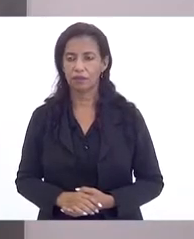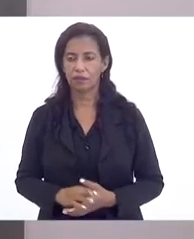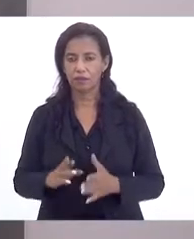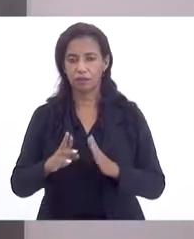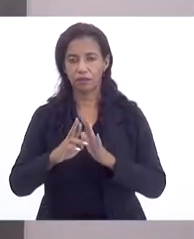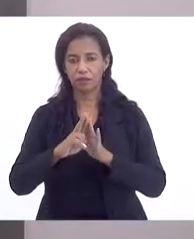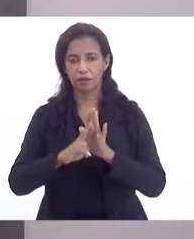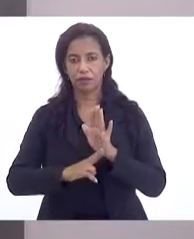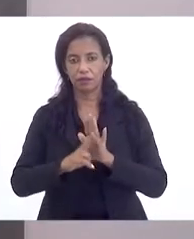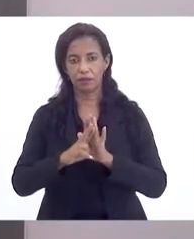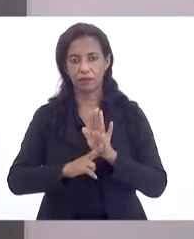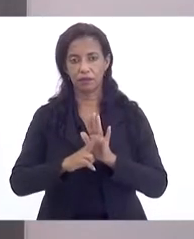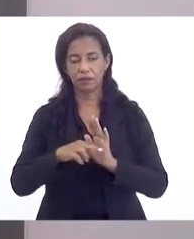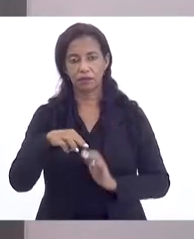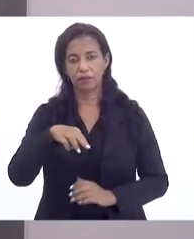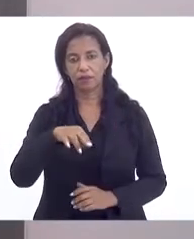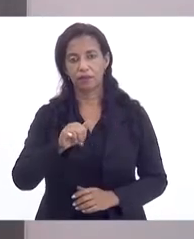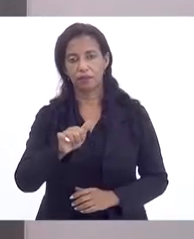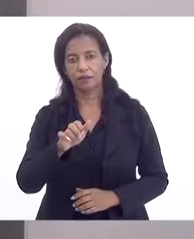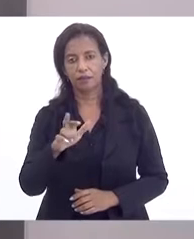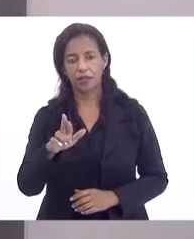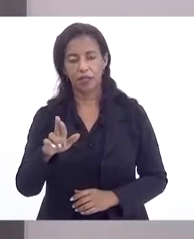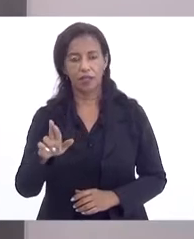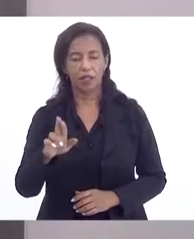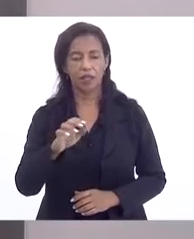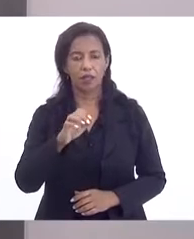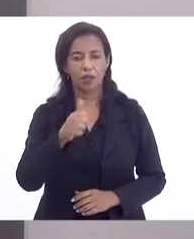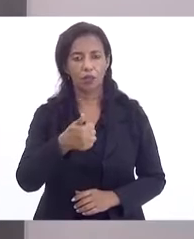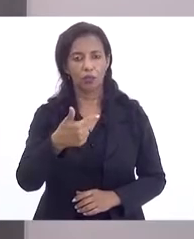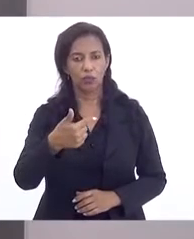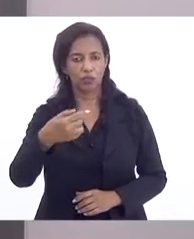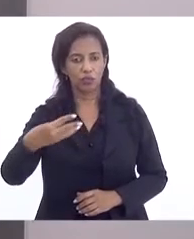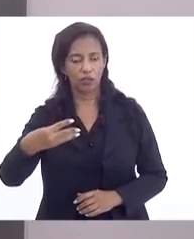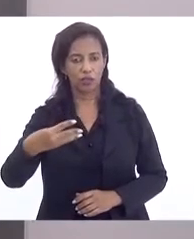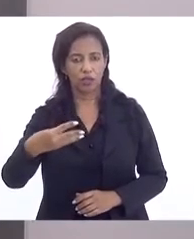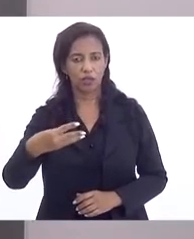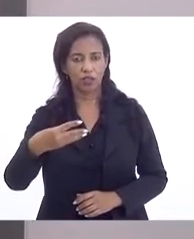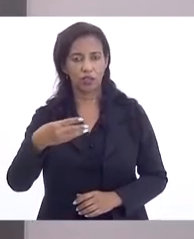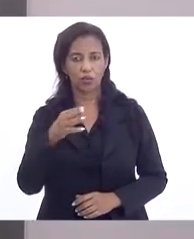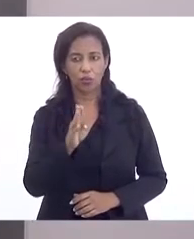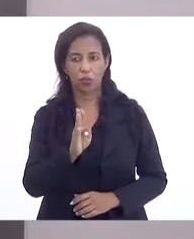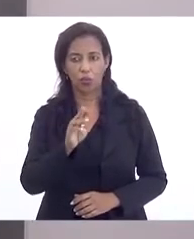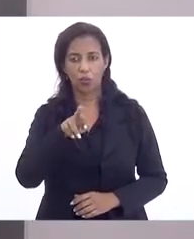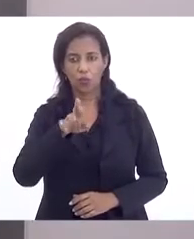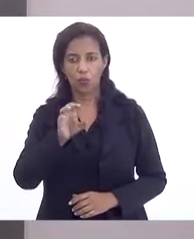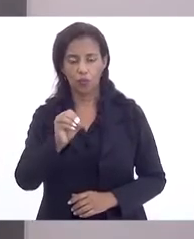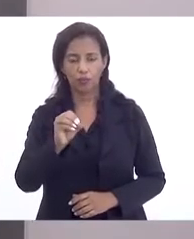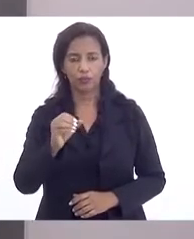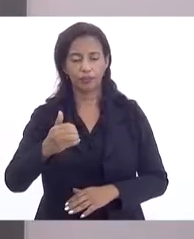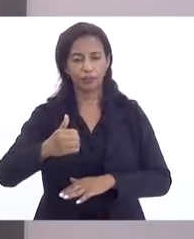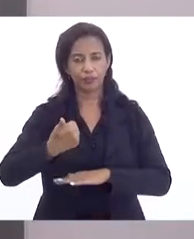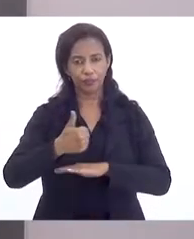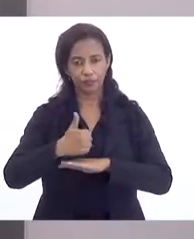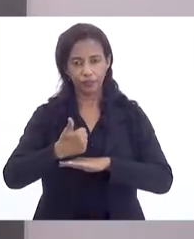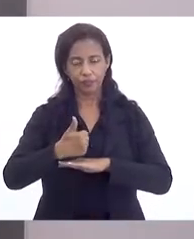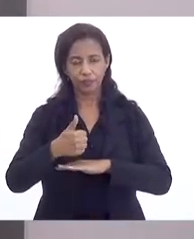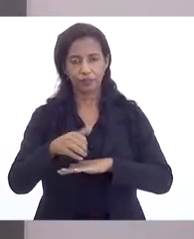Relator, deputado Marcos Miller. Projeto de lei 123-2019, de autoria do deputado Bruno Dauaire, parecer pela legalidade.